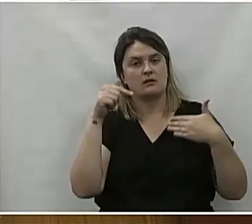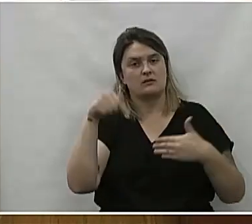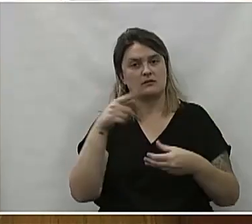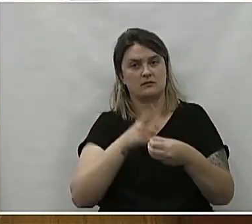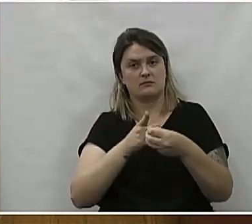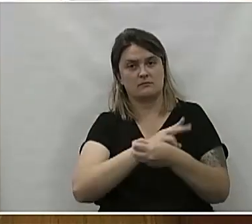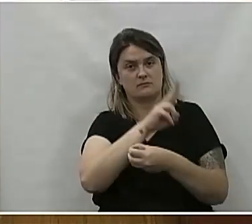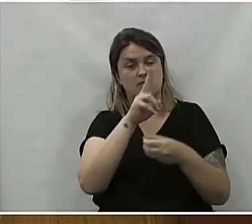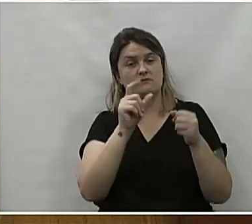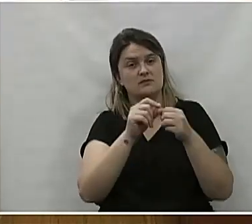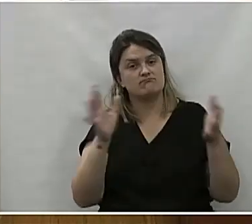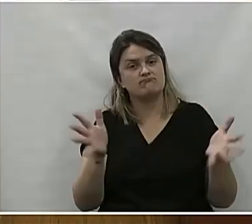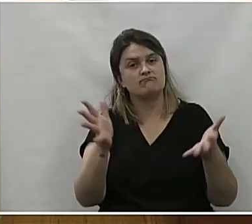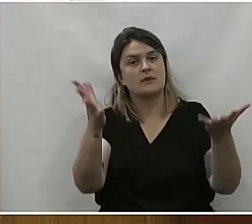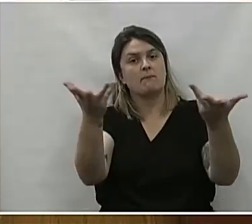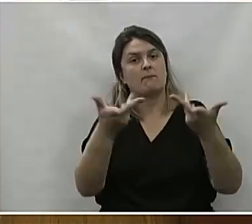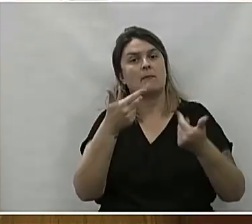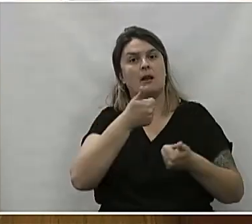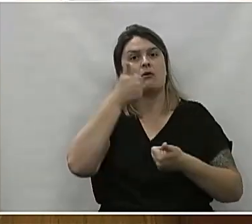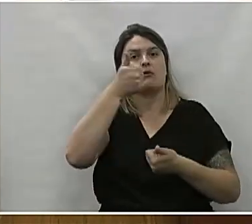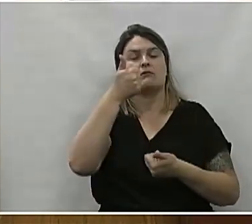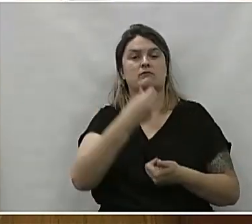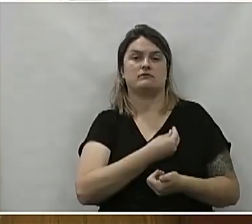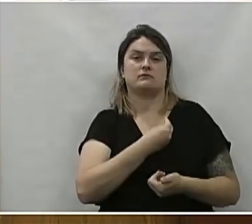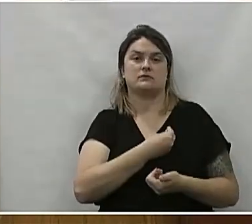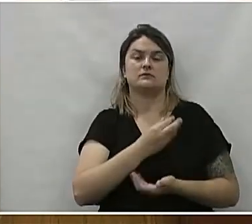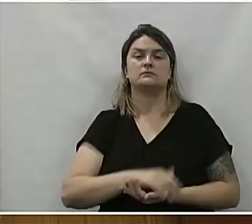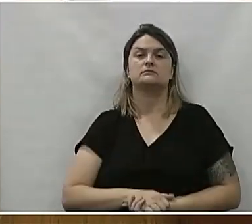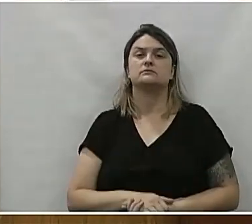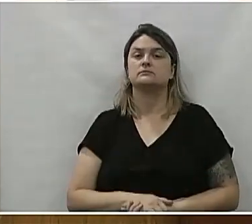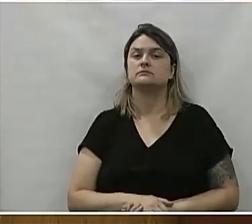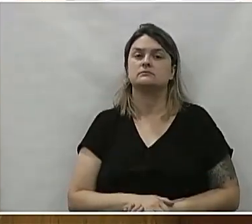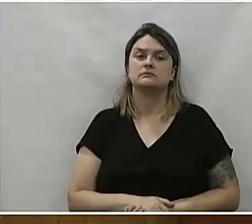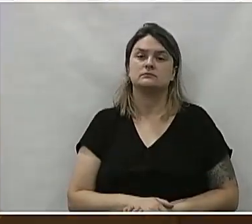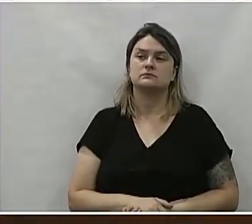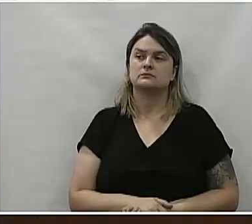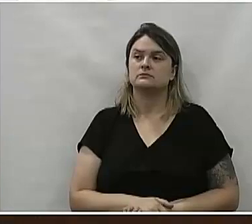E para a promoção Do bem estar E da qualidade de vida De seus municípios